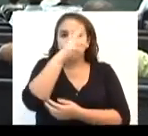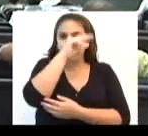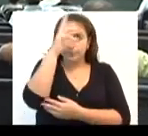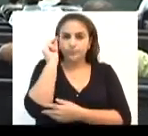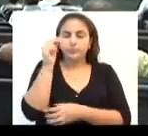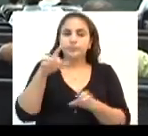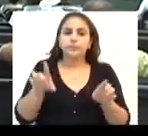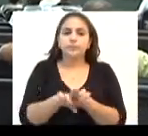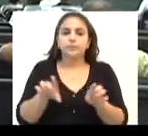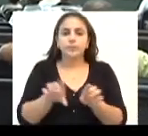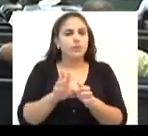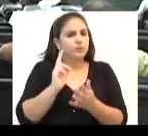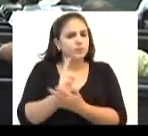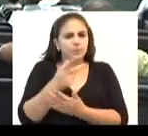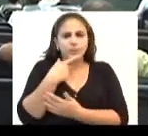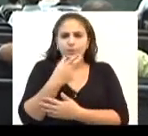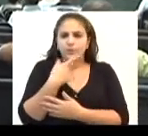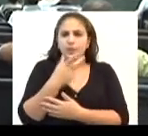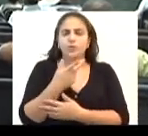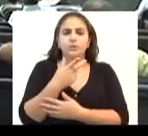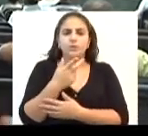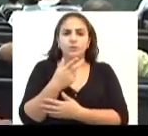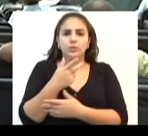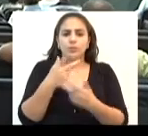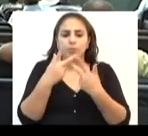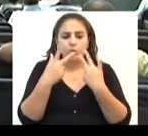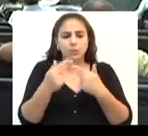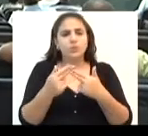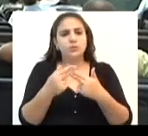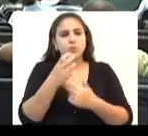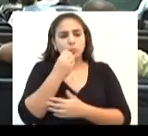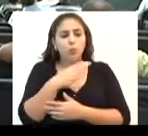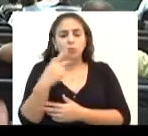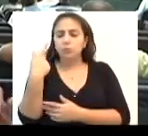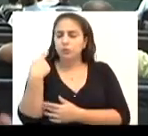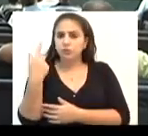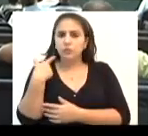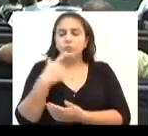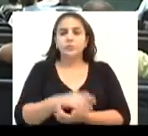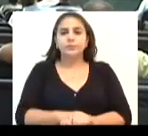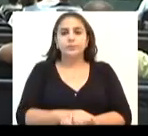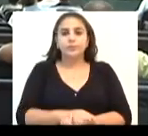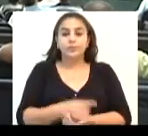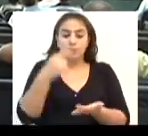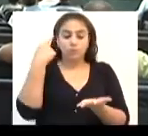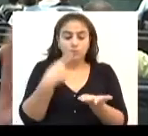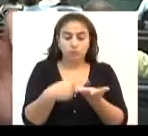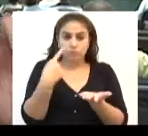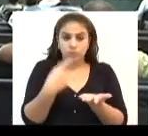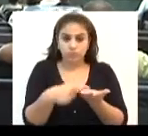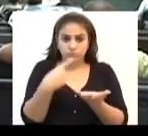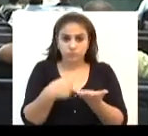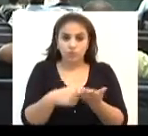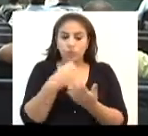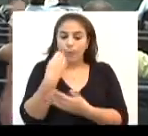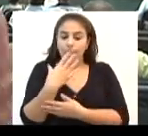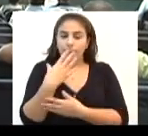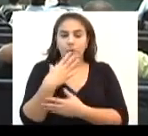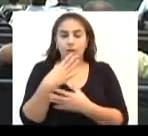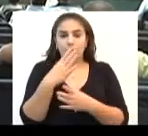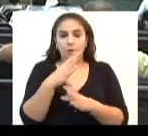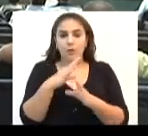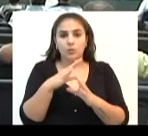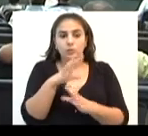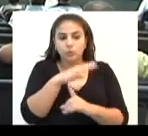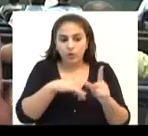uma coligação enxuta, uma coligação com poucos partidos, uma coligação comprometida com o bem comum, com